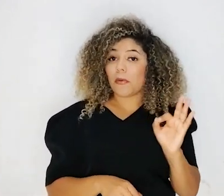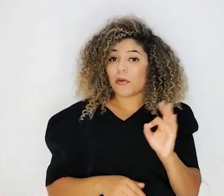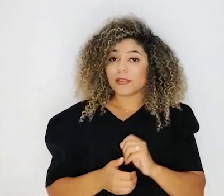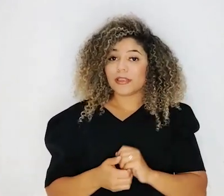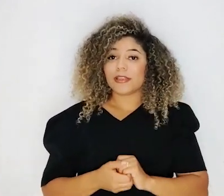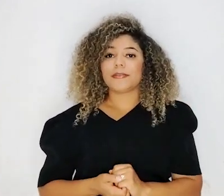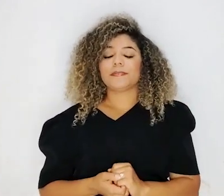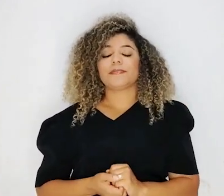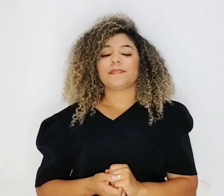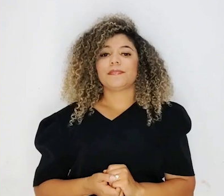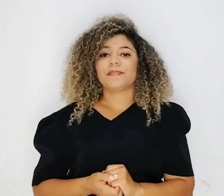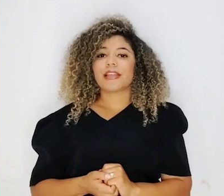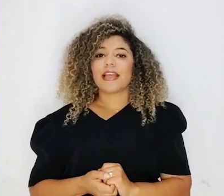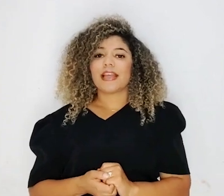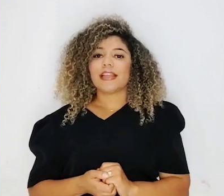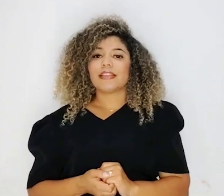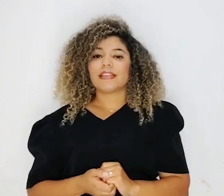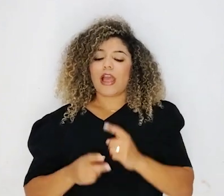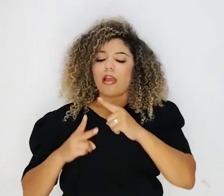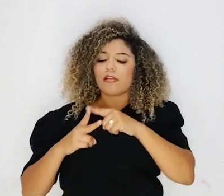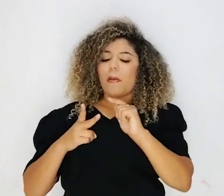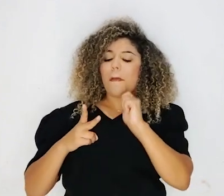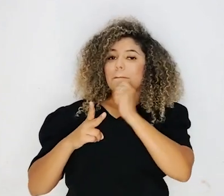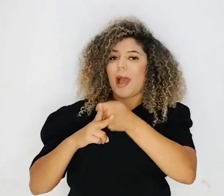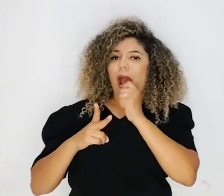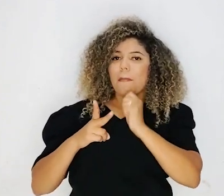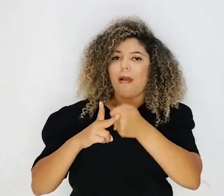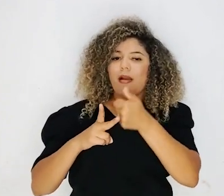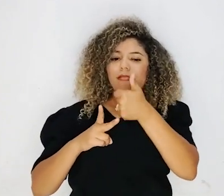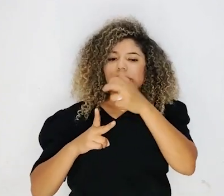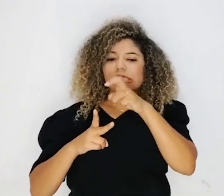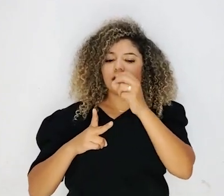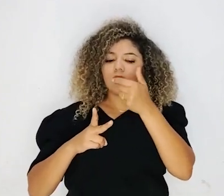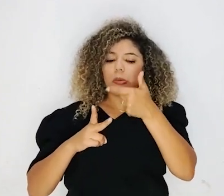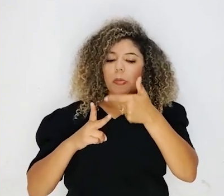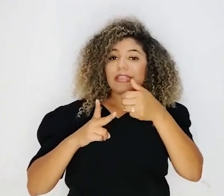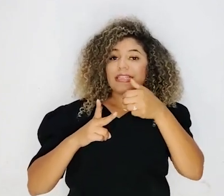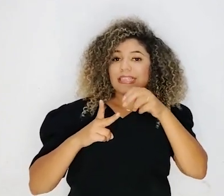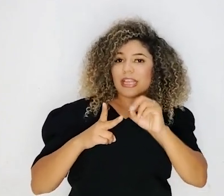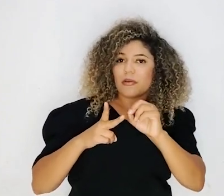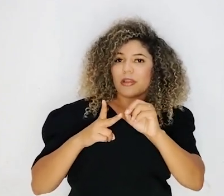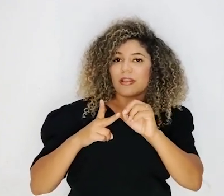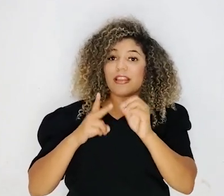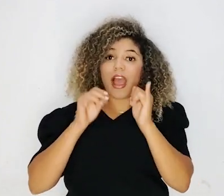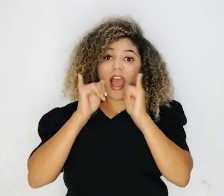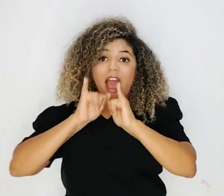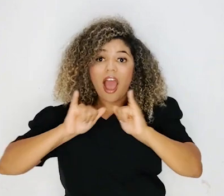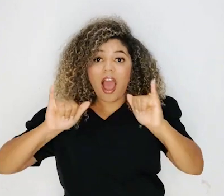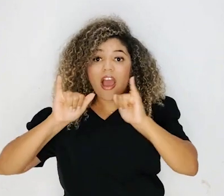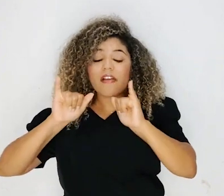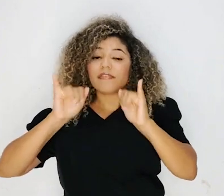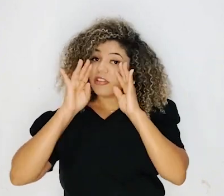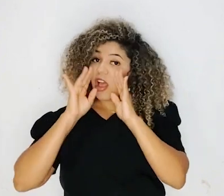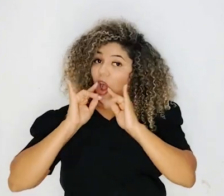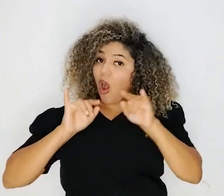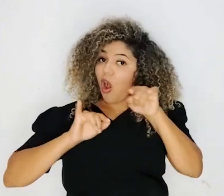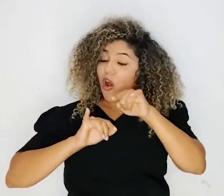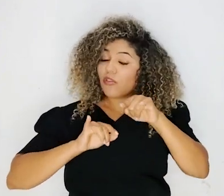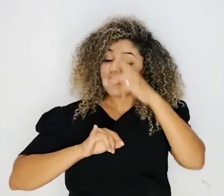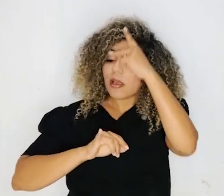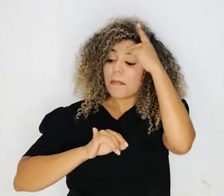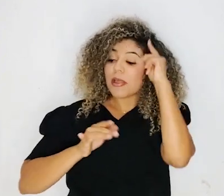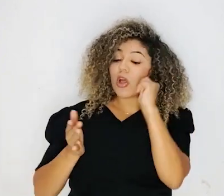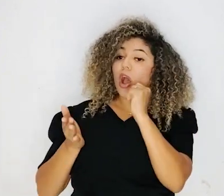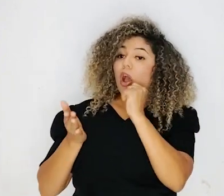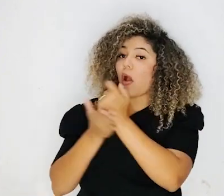Levando em consideração que aí seria em 2 vezes de 150. Então o texto ele alerta também os consumidores